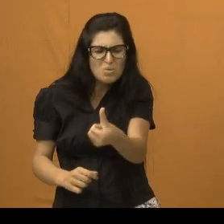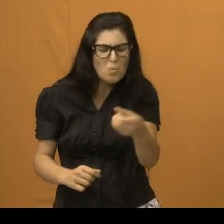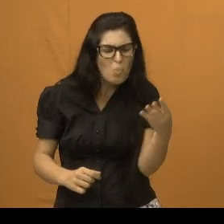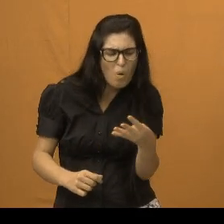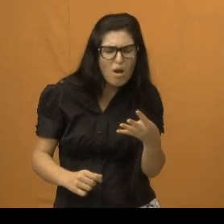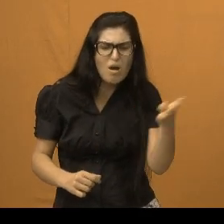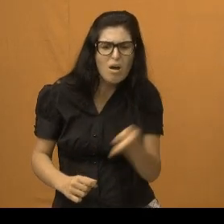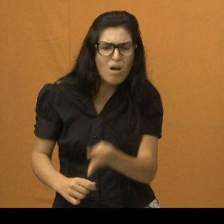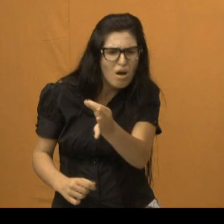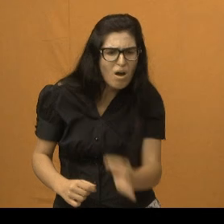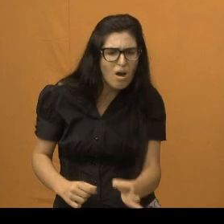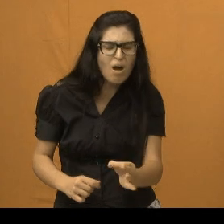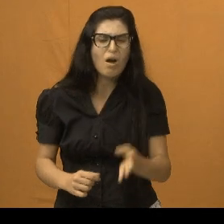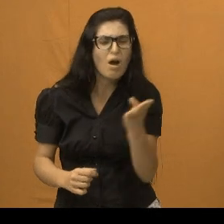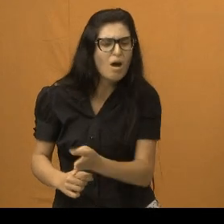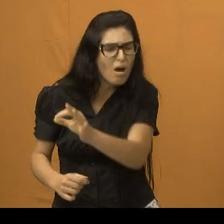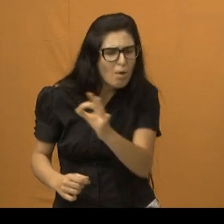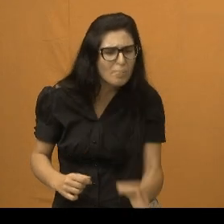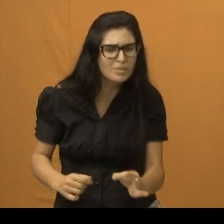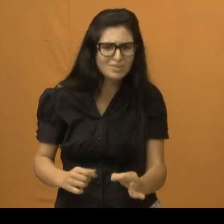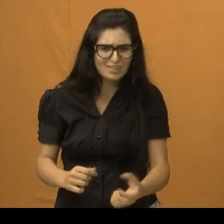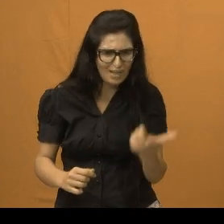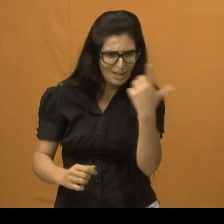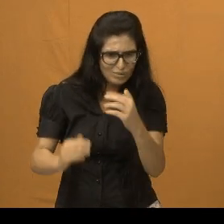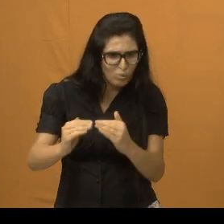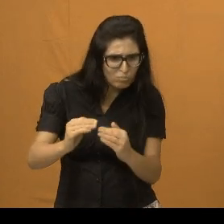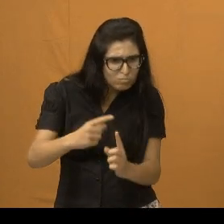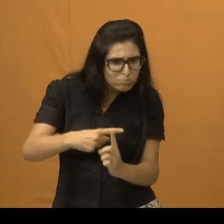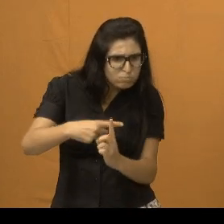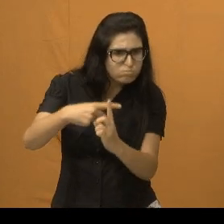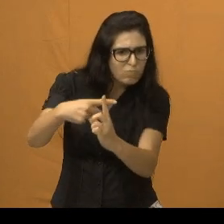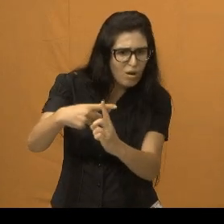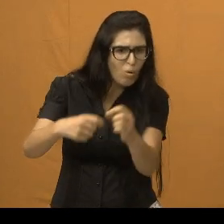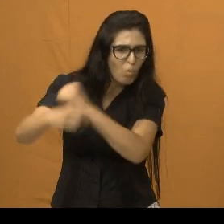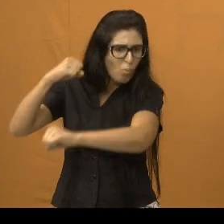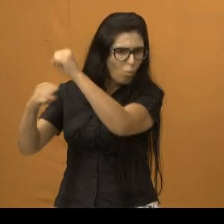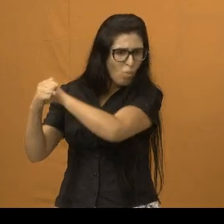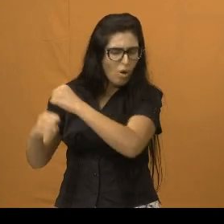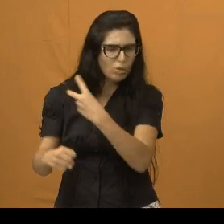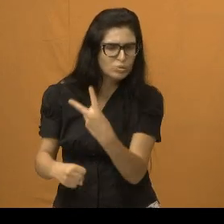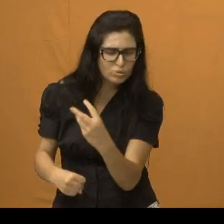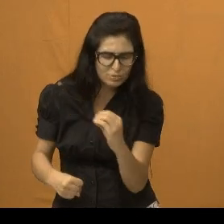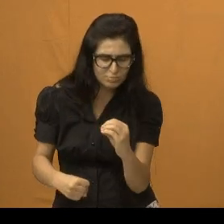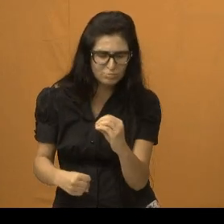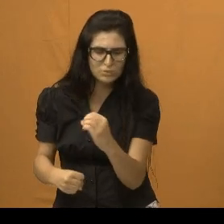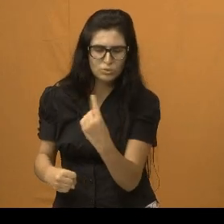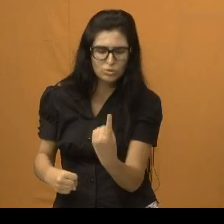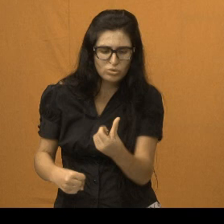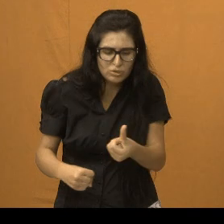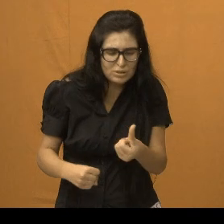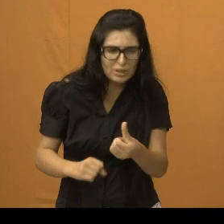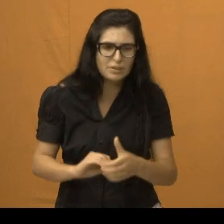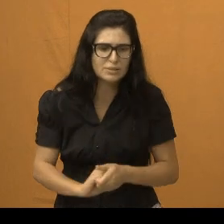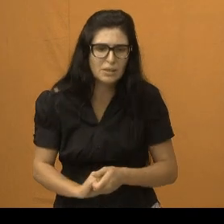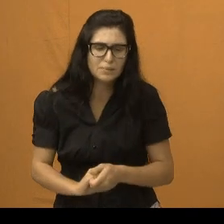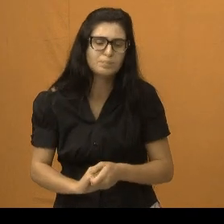7,64% é o percentual que houve de acréscimo do ano de 2016 do realizado com o realizado